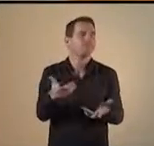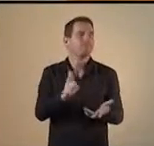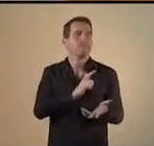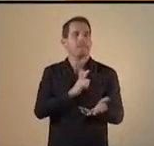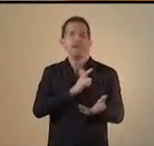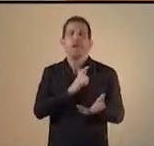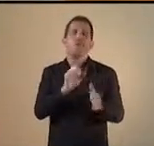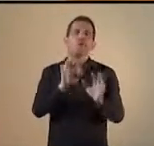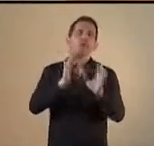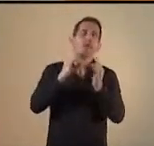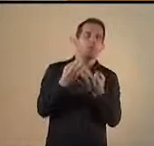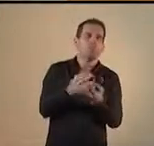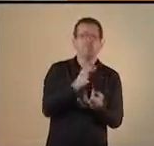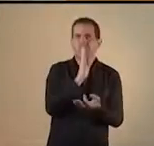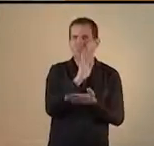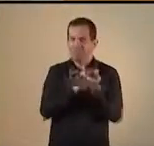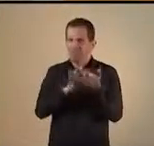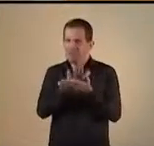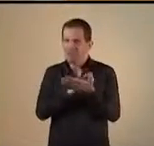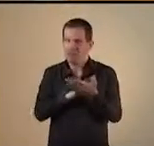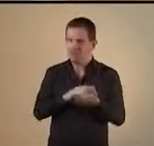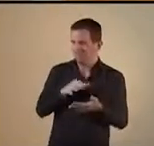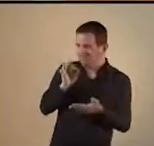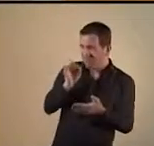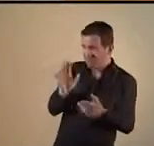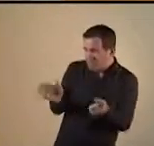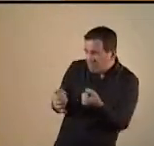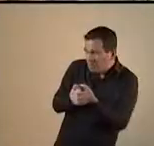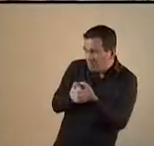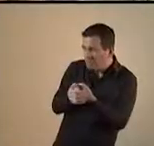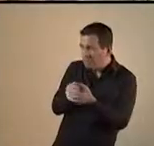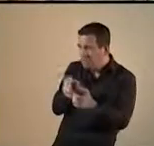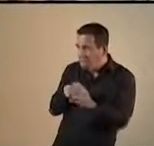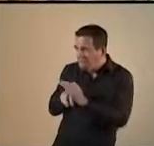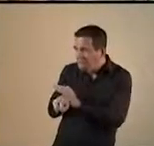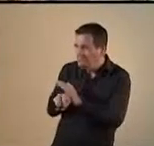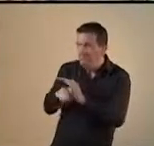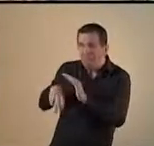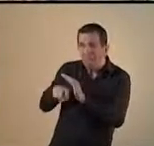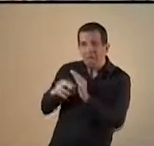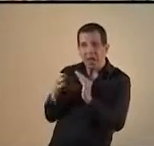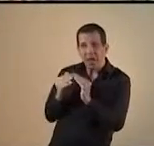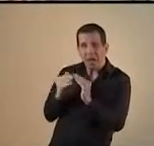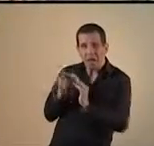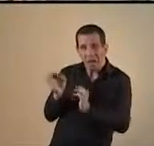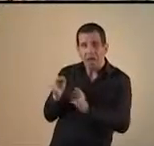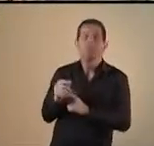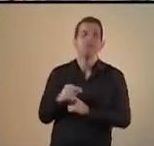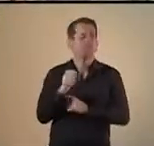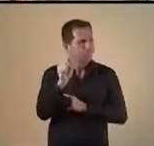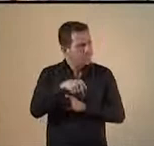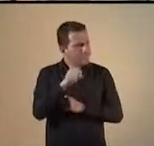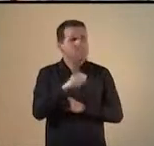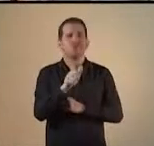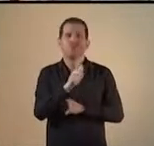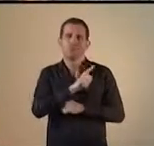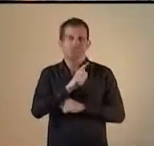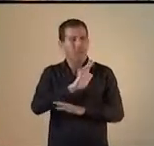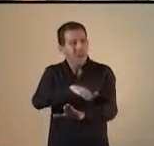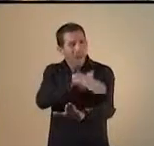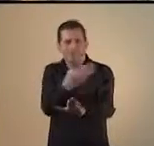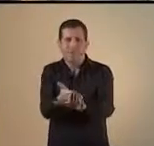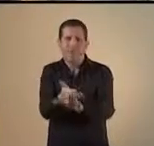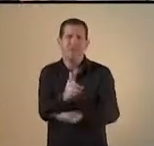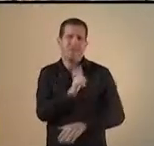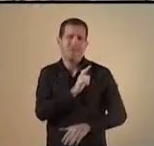forma onde a família, por falta de conhecimento... Até escondia as crianças. Exatamente, até escondia. Então, até